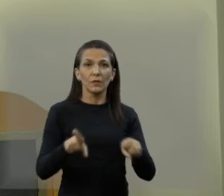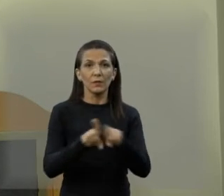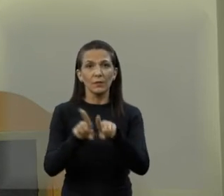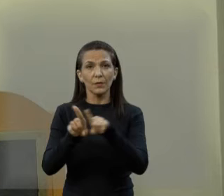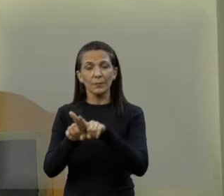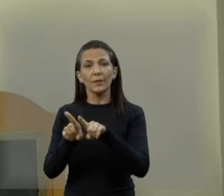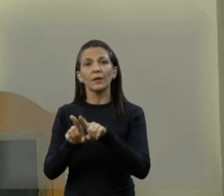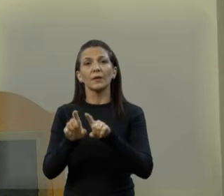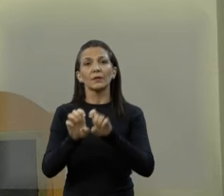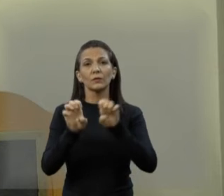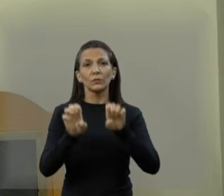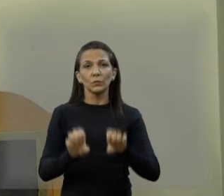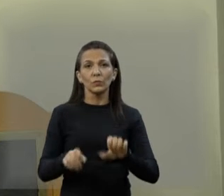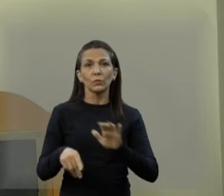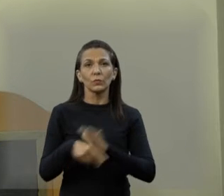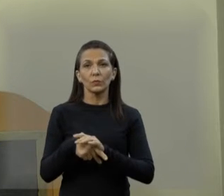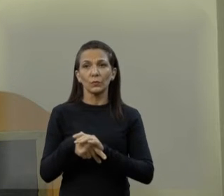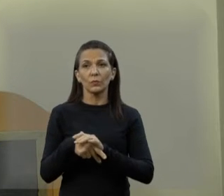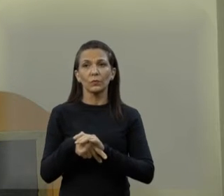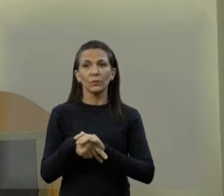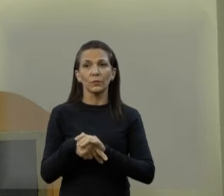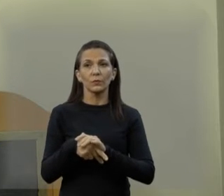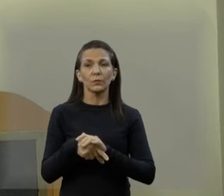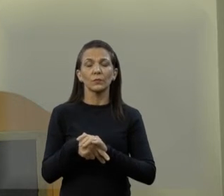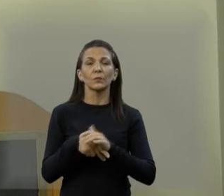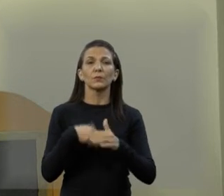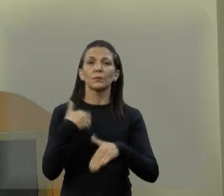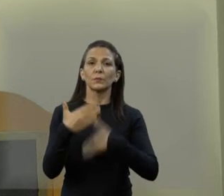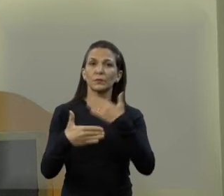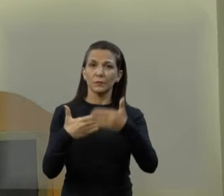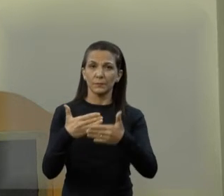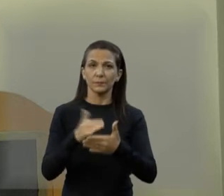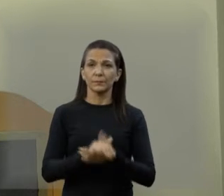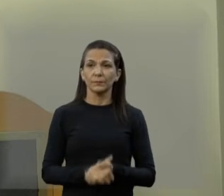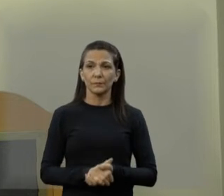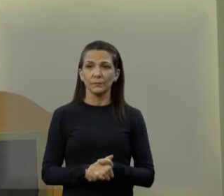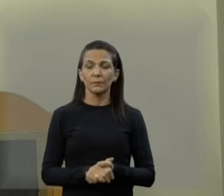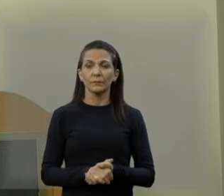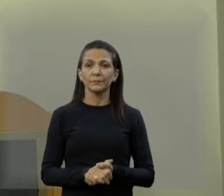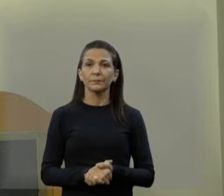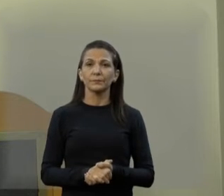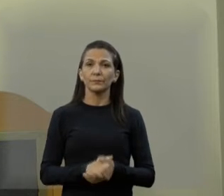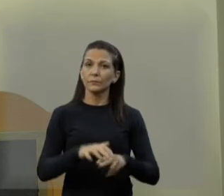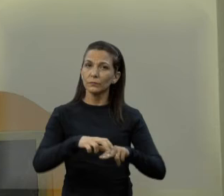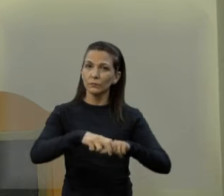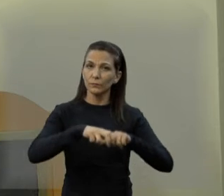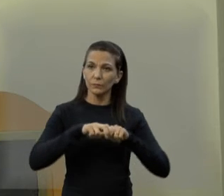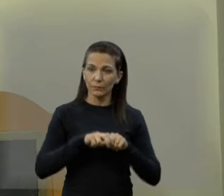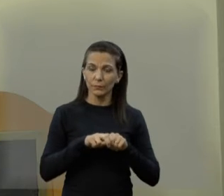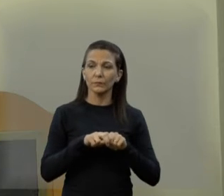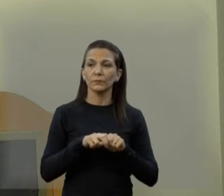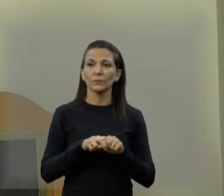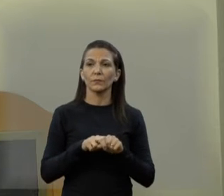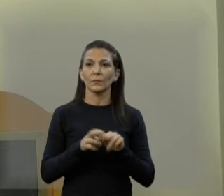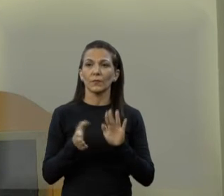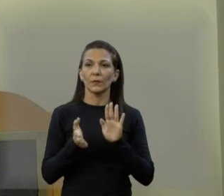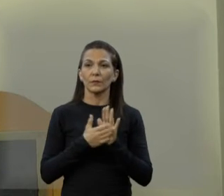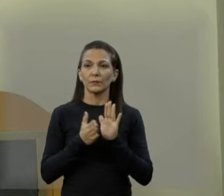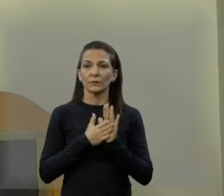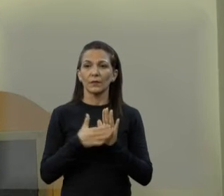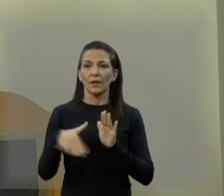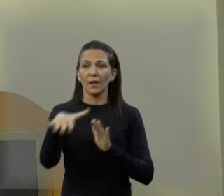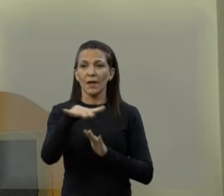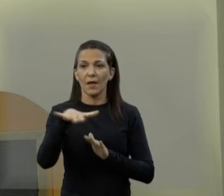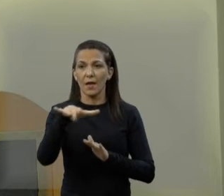das estruturas que eles são que eles são desempenhados nesse sentido a fim de dar mostra do